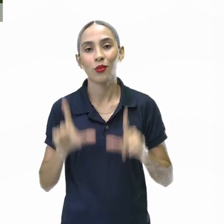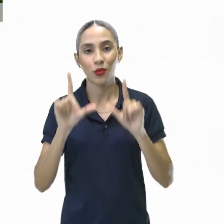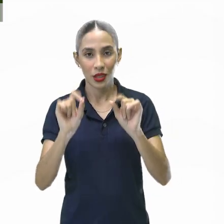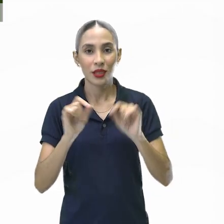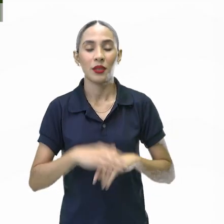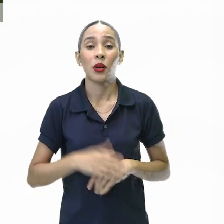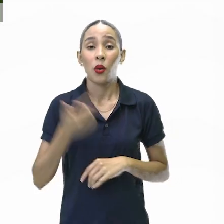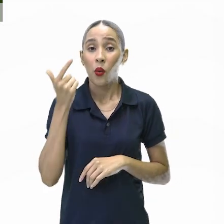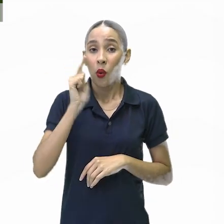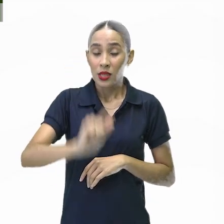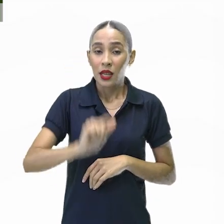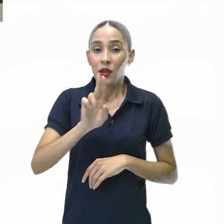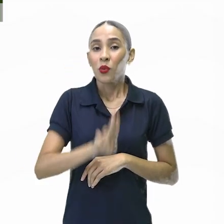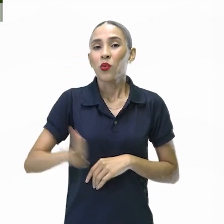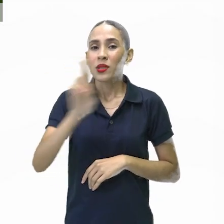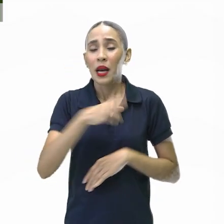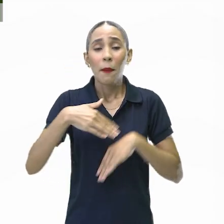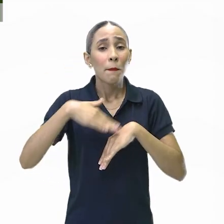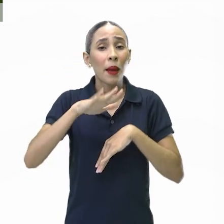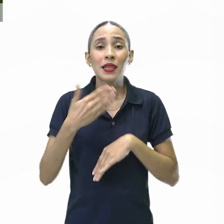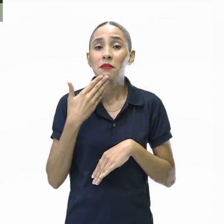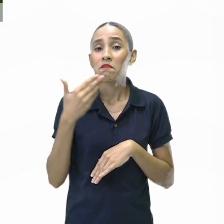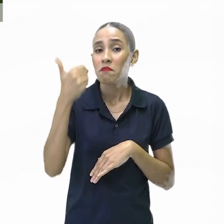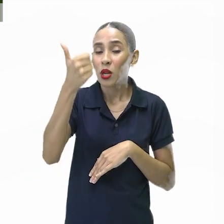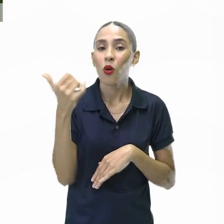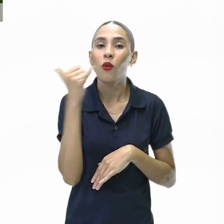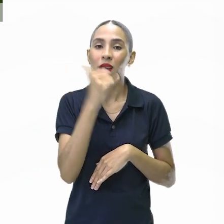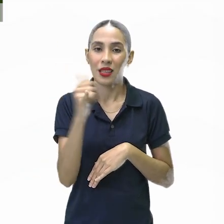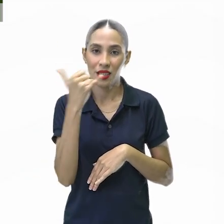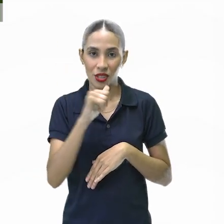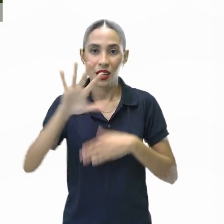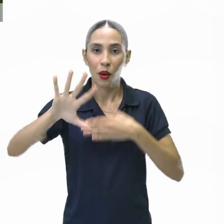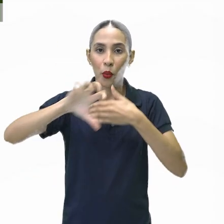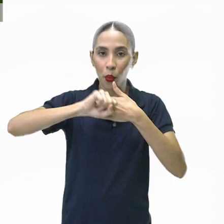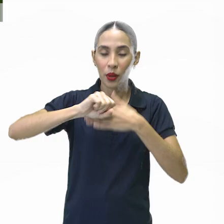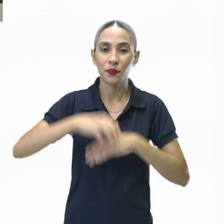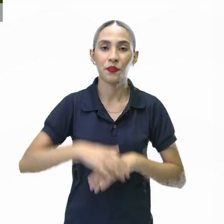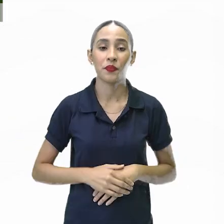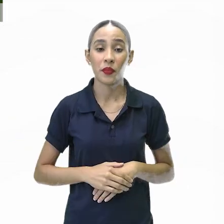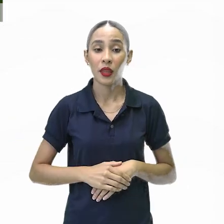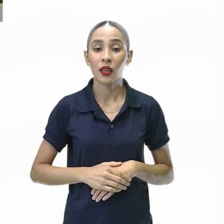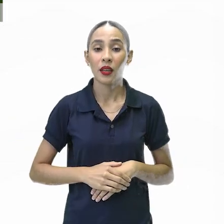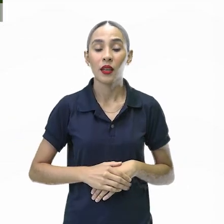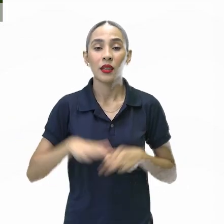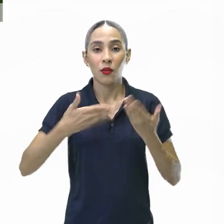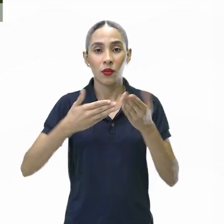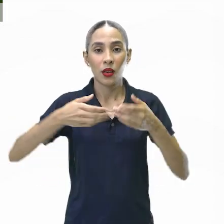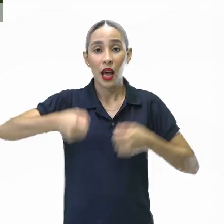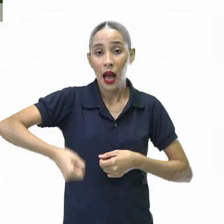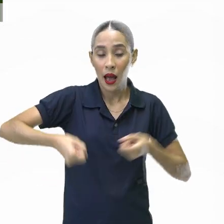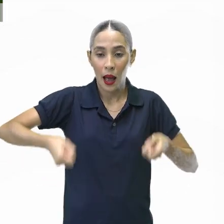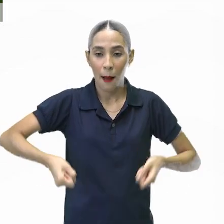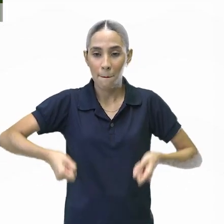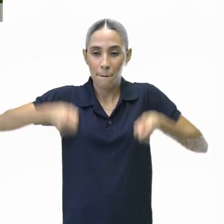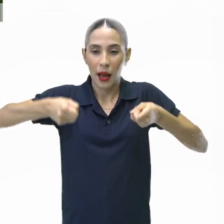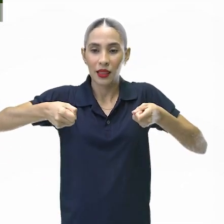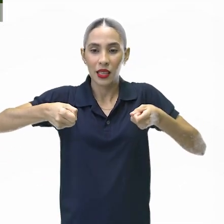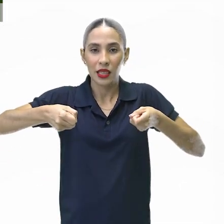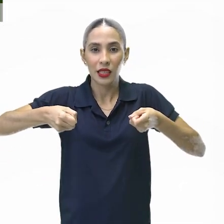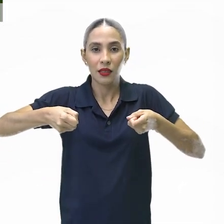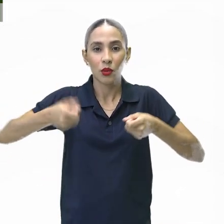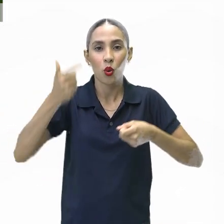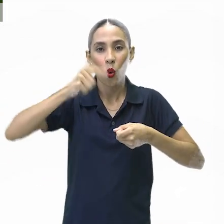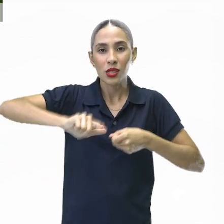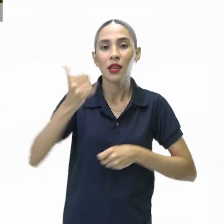ele consegue utilizar muito melhor a energia que recebe. A bateria recarregável armazena